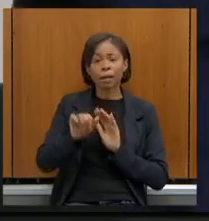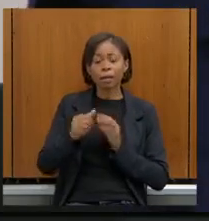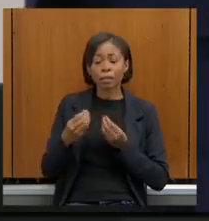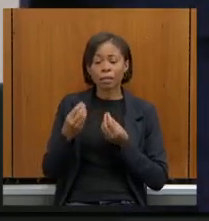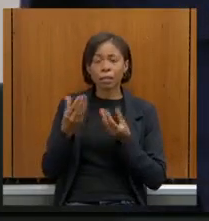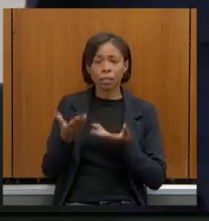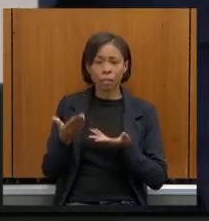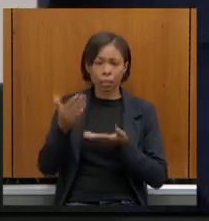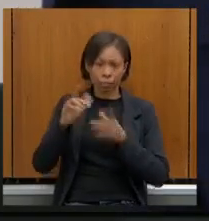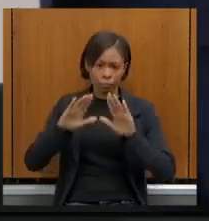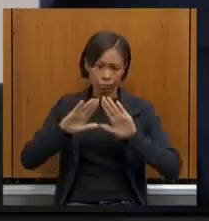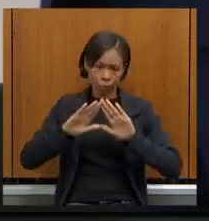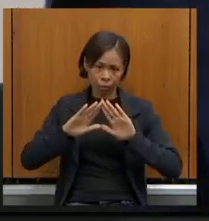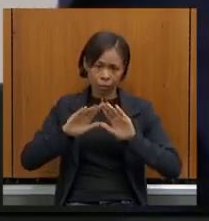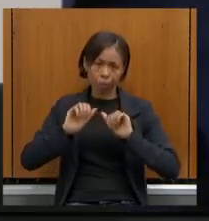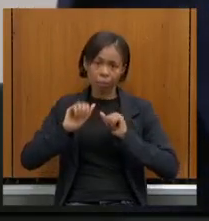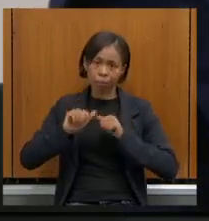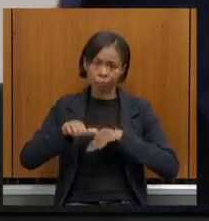setembro